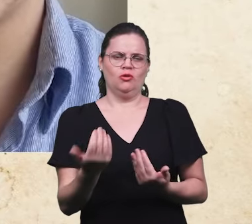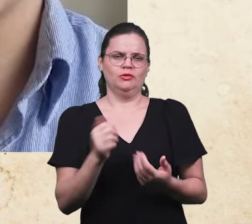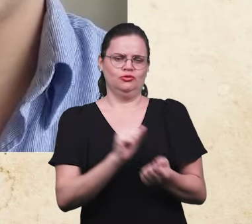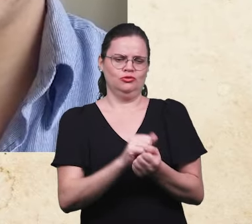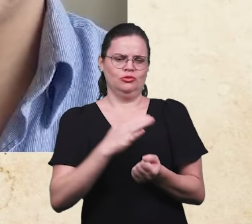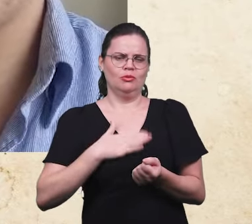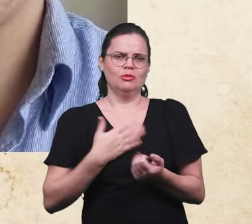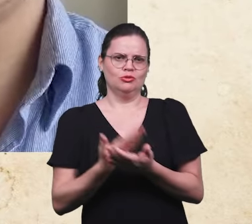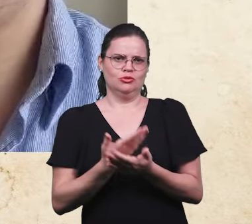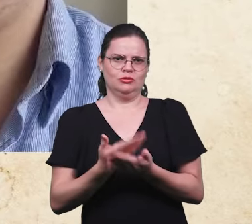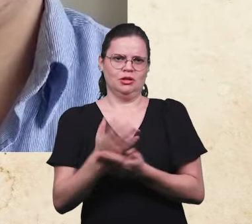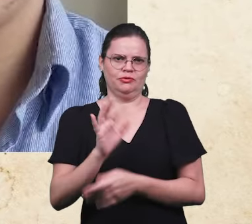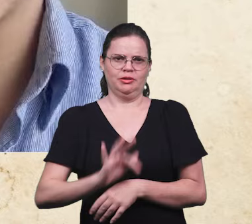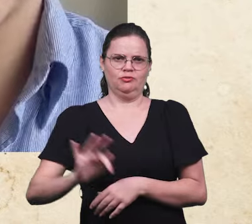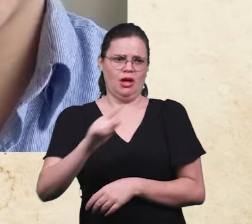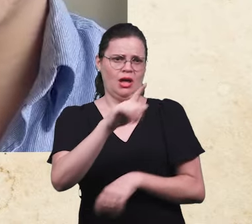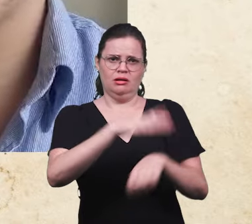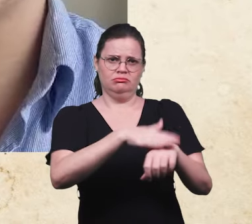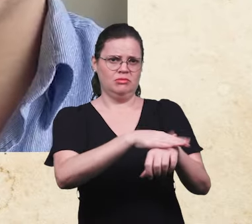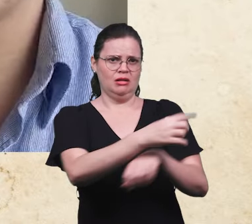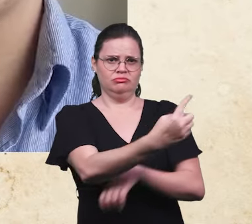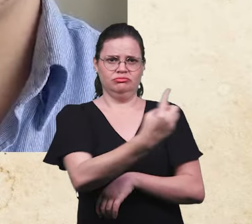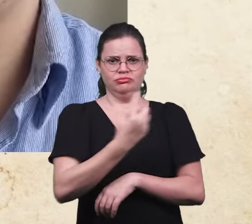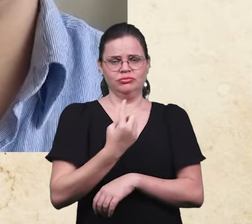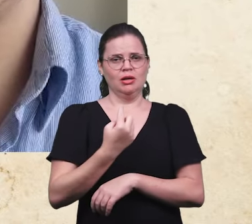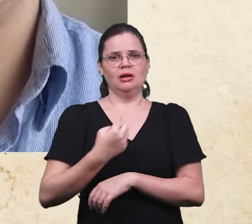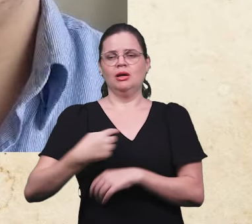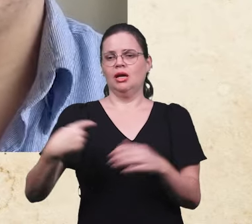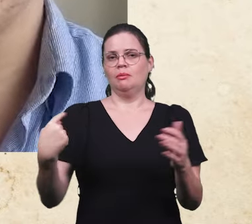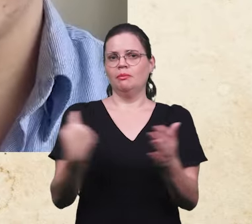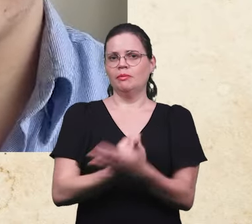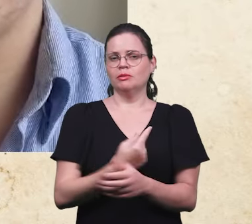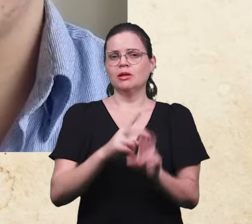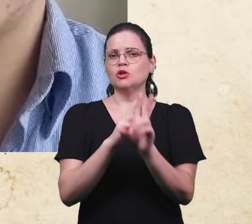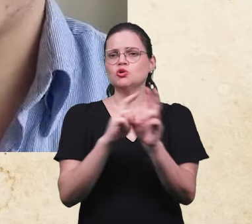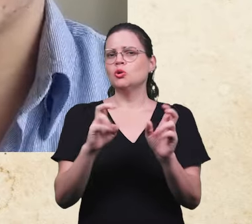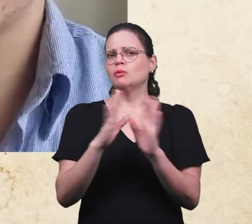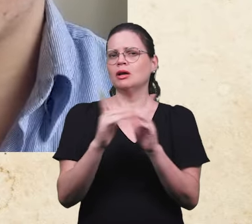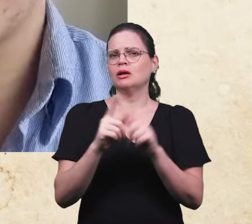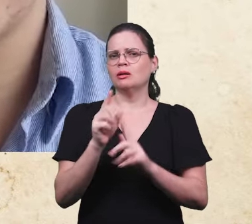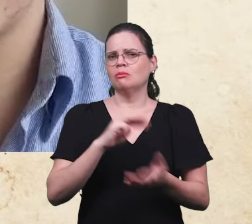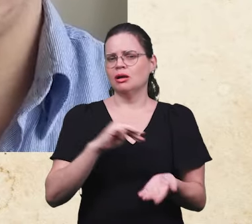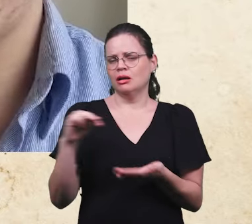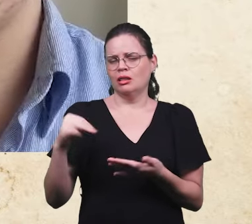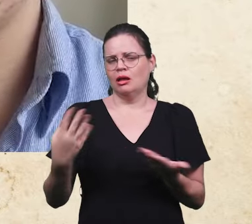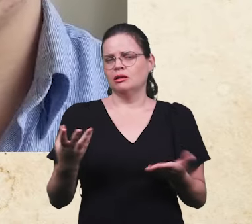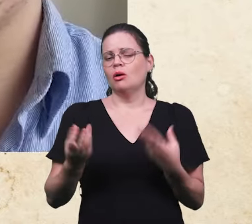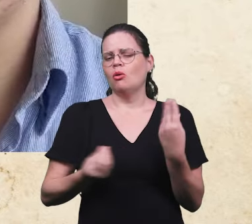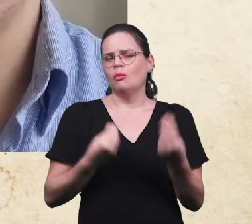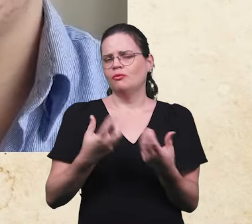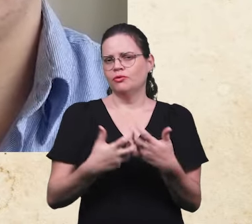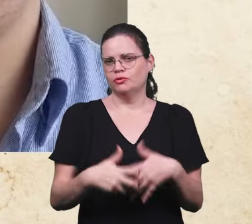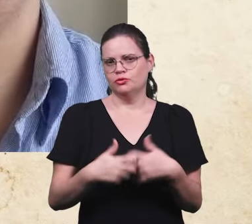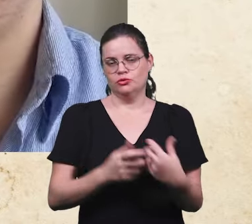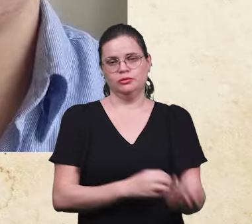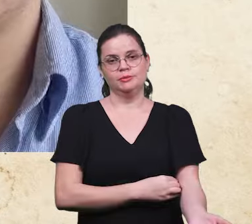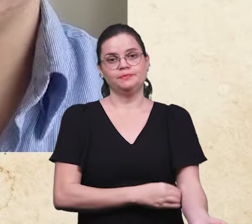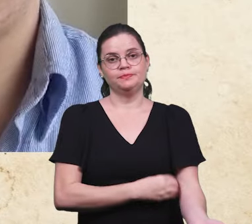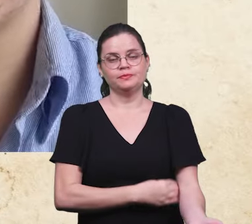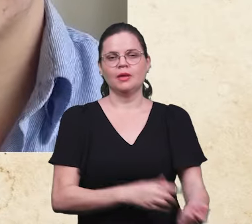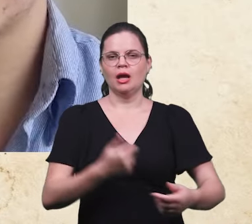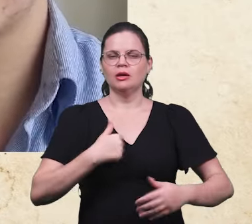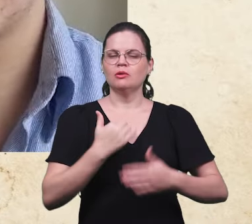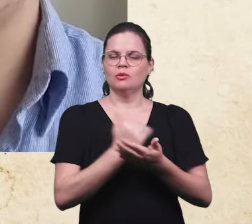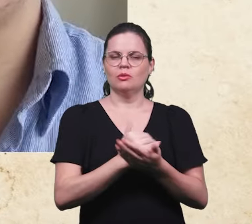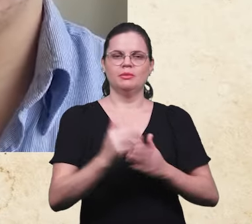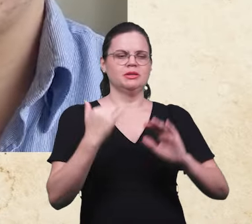estudos, veio por conta própria, apesar de não termos muita proximidade, perguntar sobre a igreja da qual fazia parte. De pronto, passei a enviar